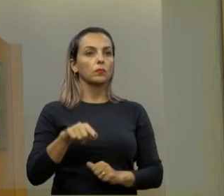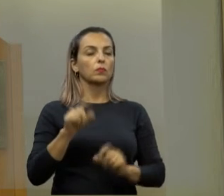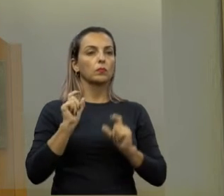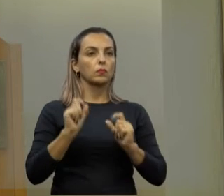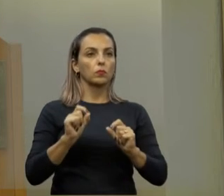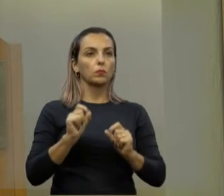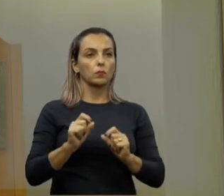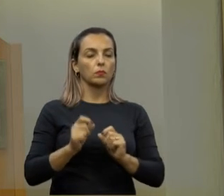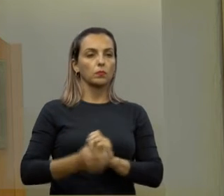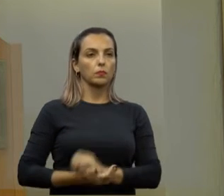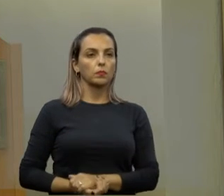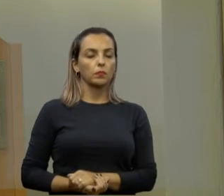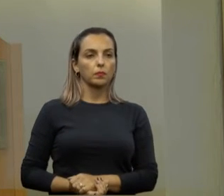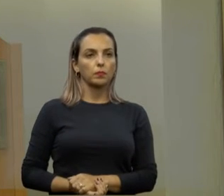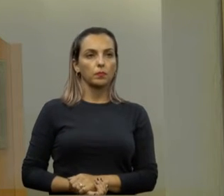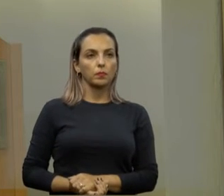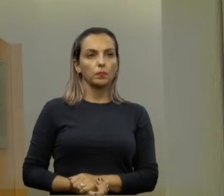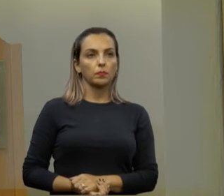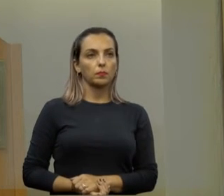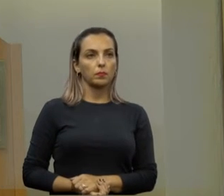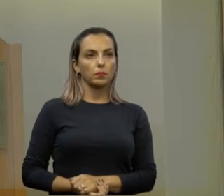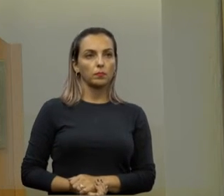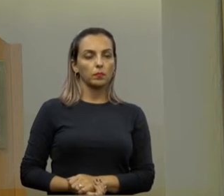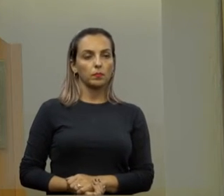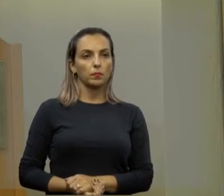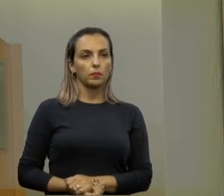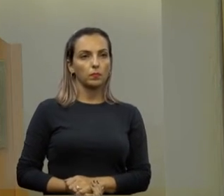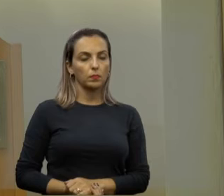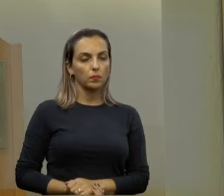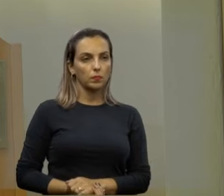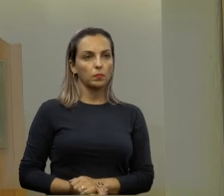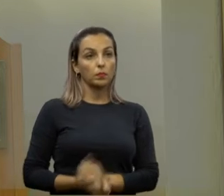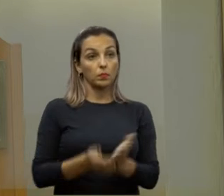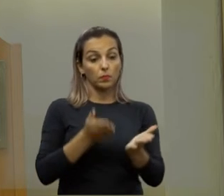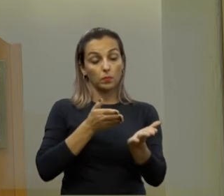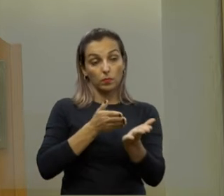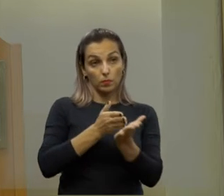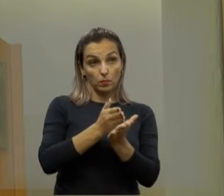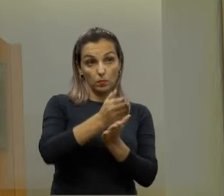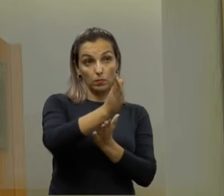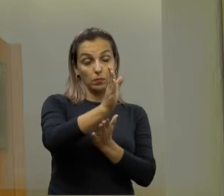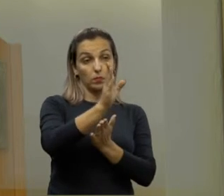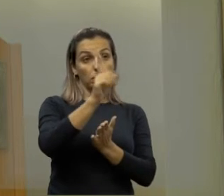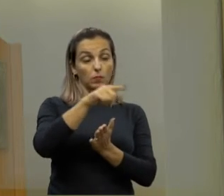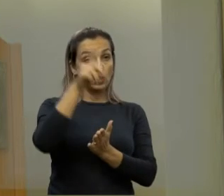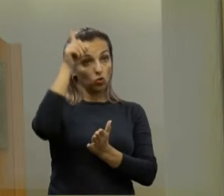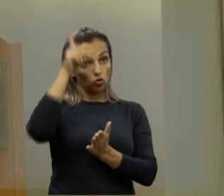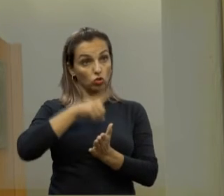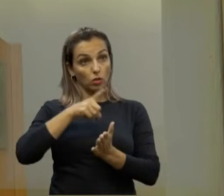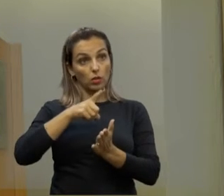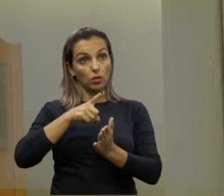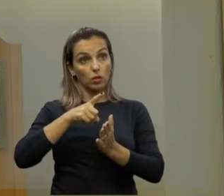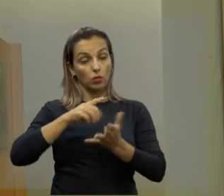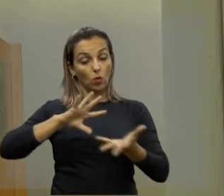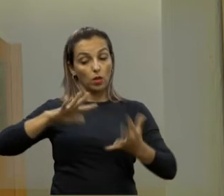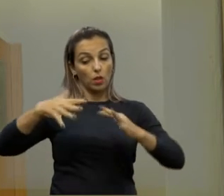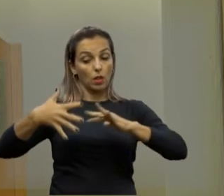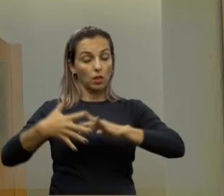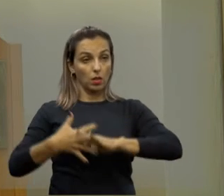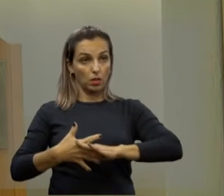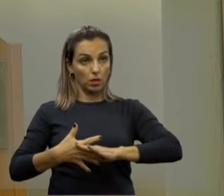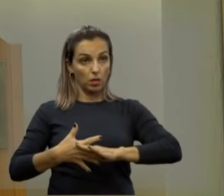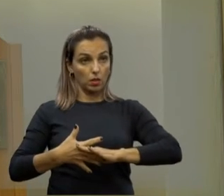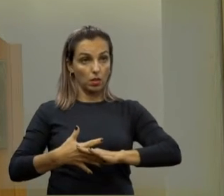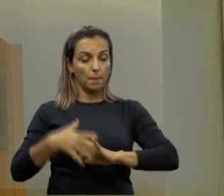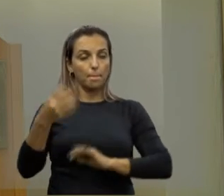hoje a gente está falando por exemplo tem um eixo que é o do capítulo 1 que fala do direito à cidadania à participação